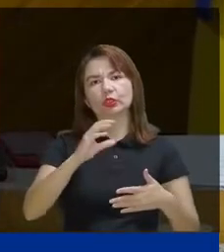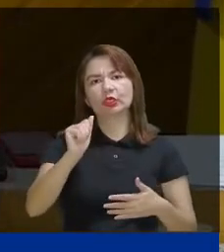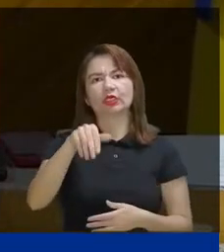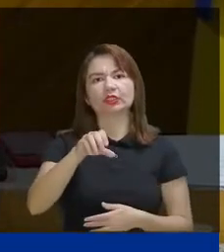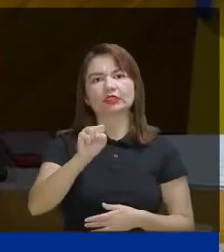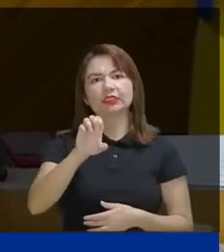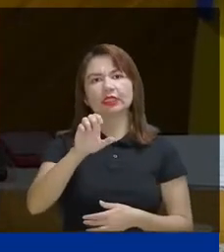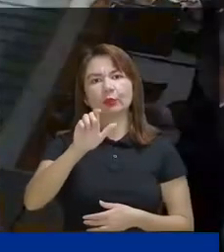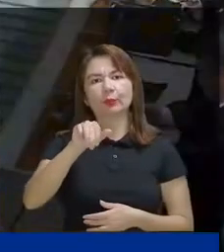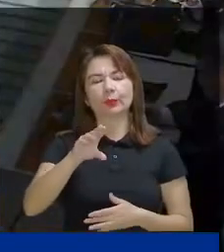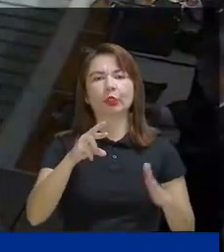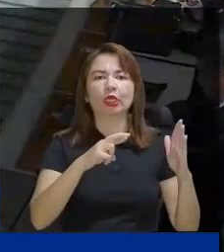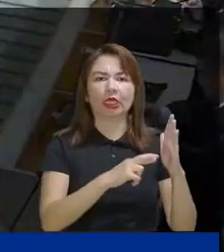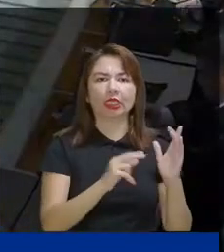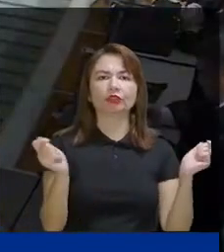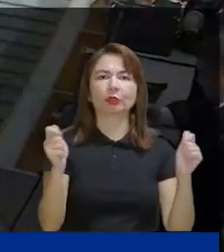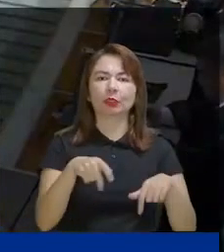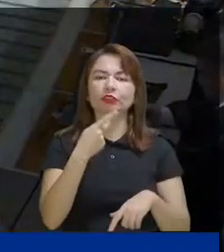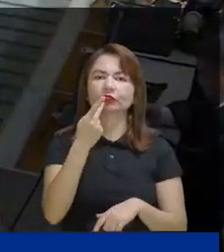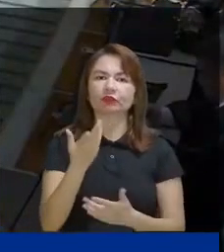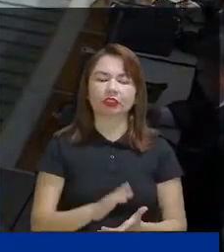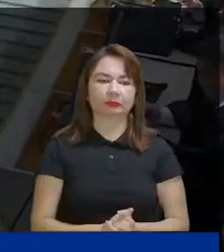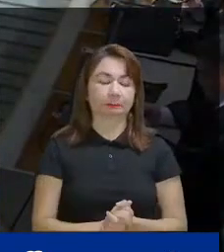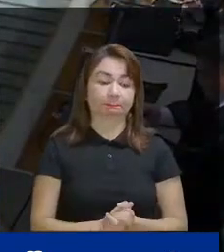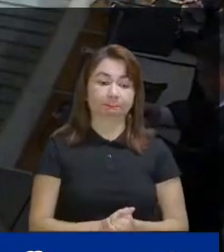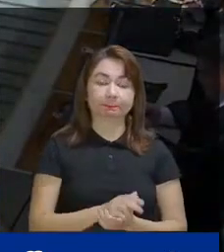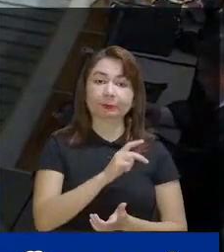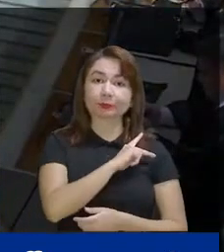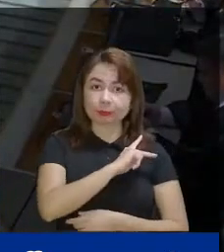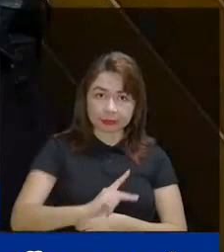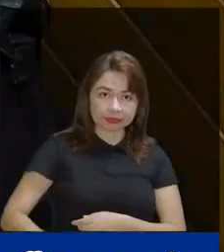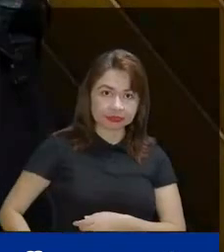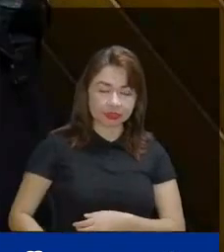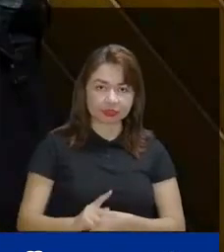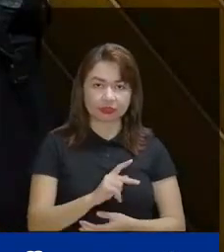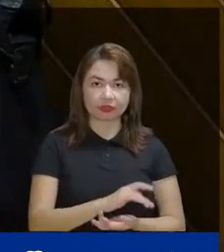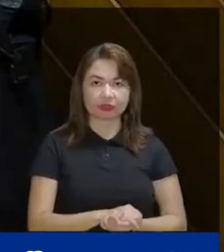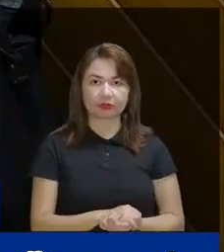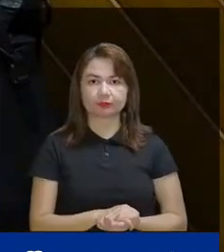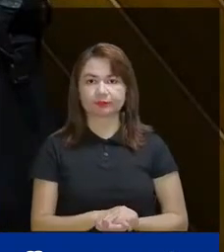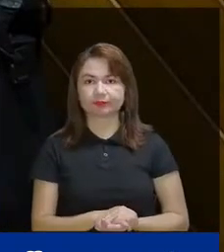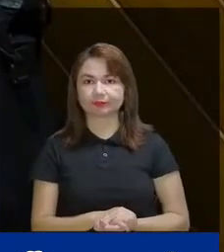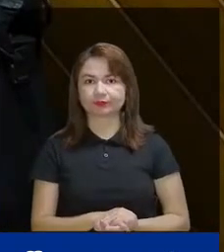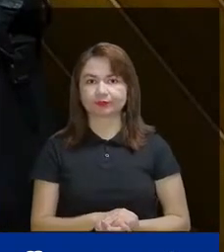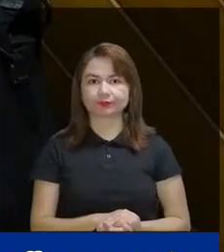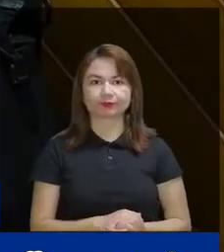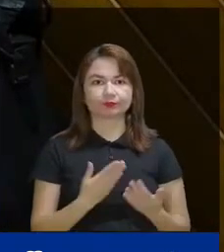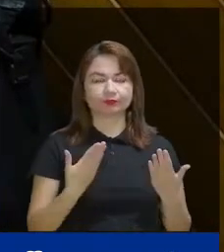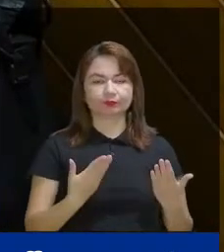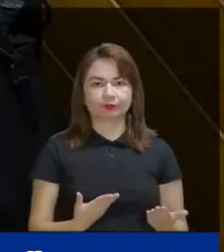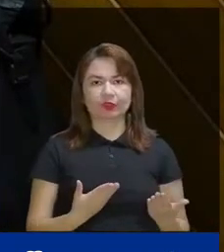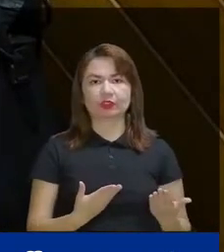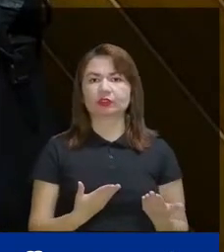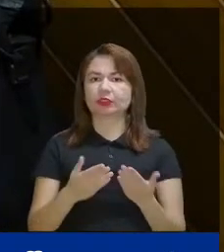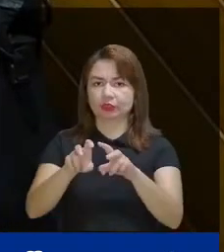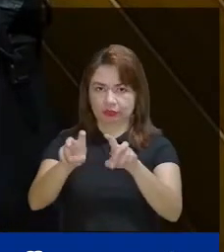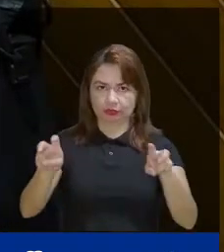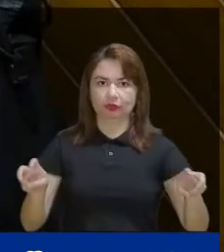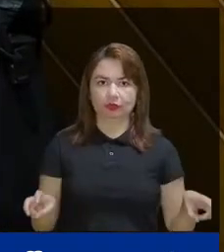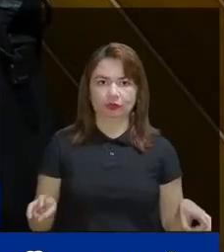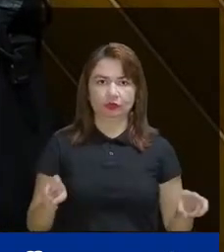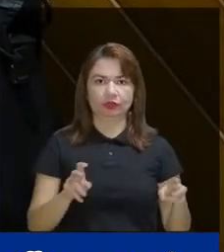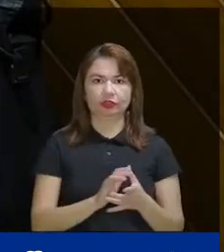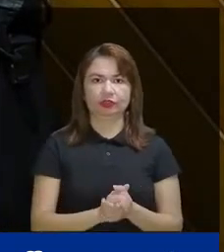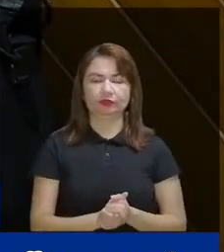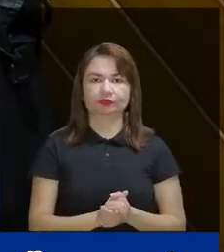relatora, com a palavra. Excelentíssimo senhor presidente, me dirijo a Vossa Excelência à Corte. Foco na pedindo, juíza